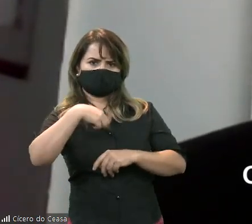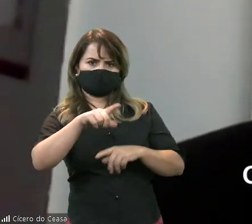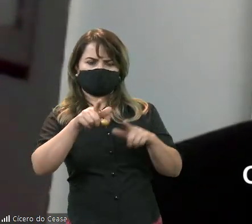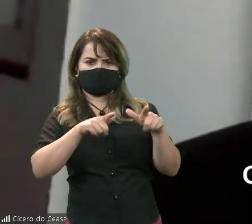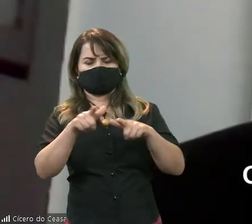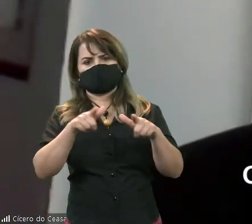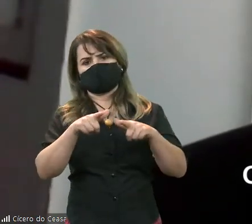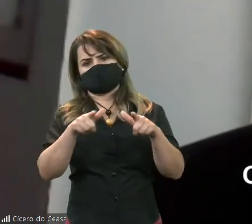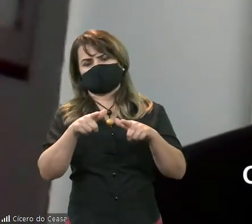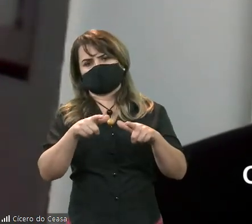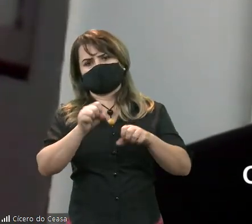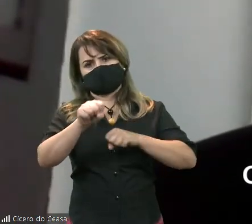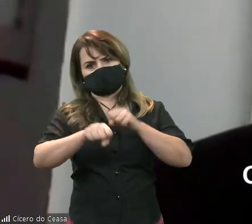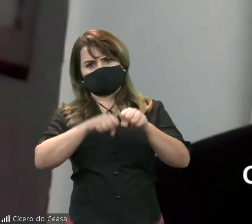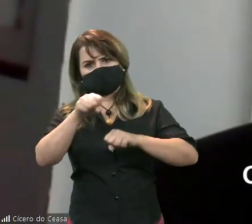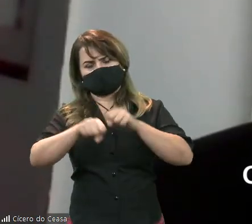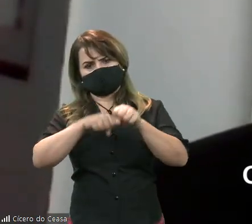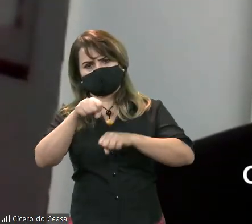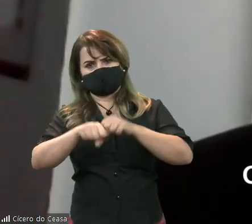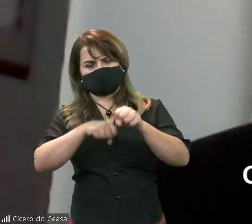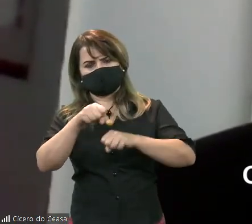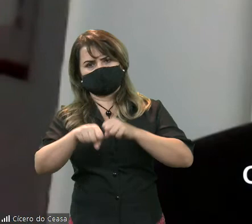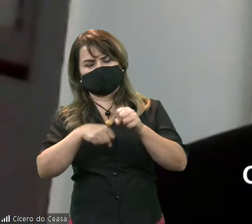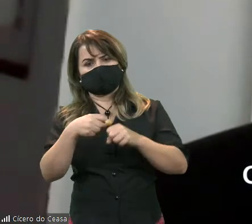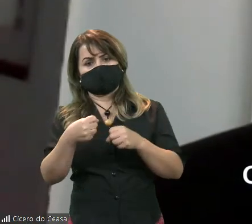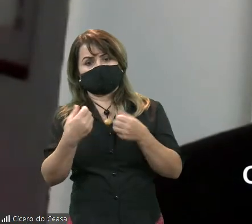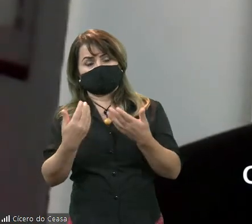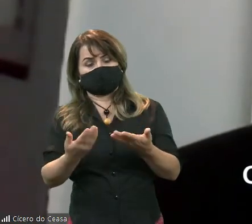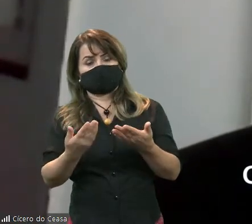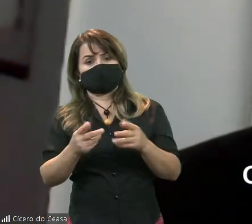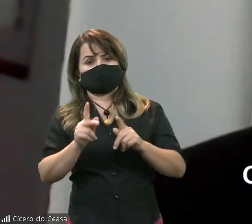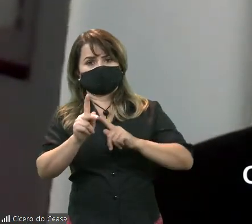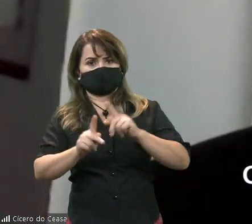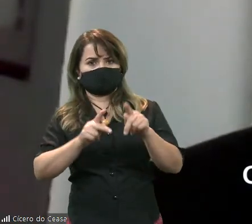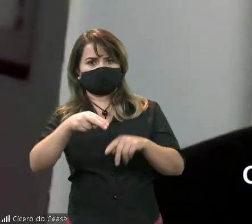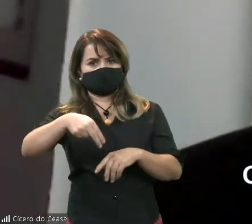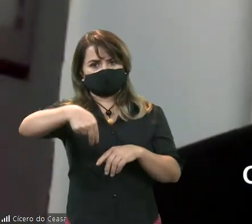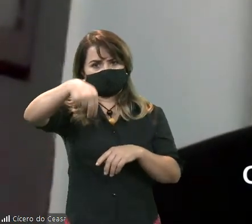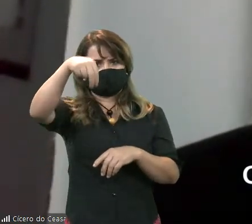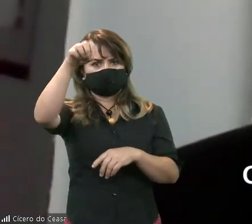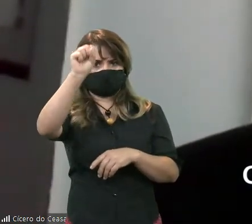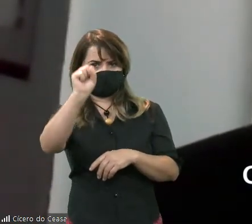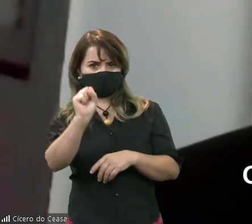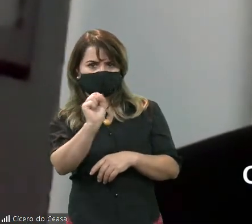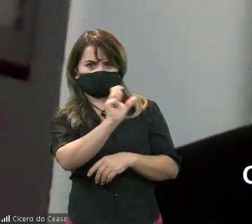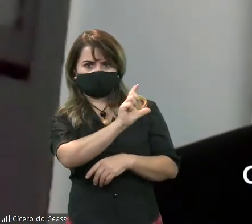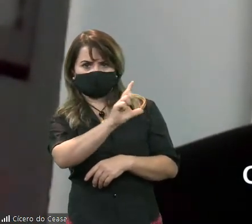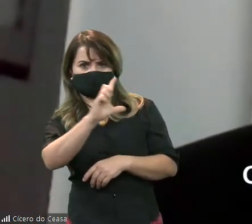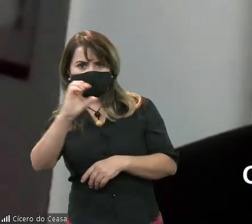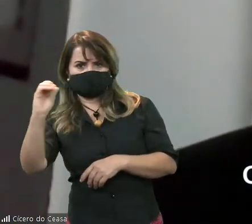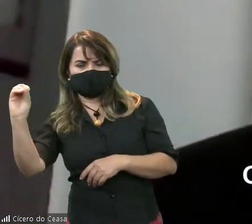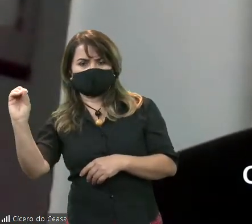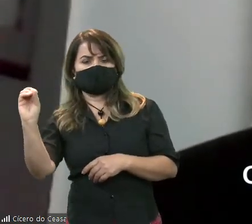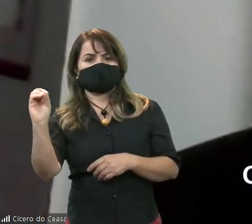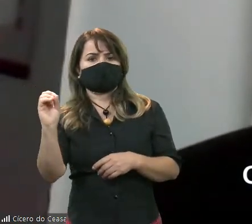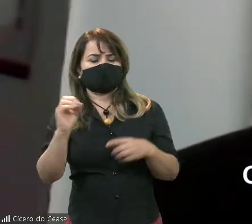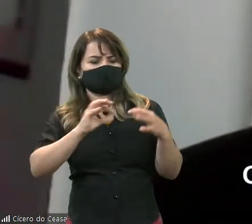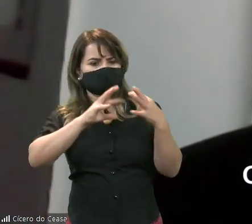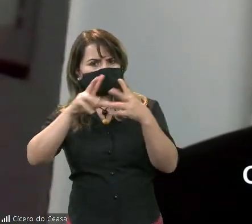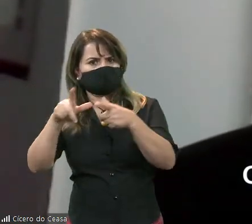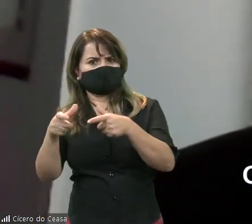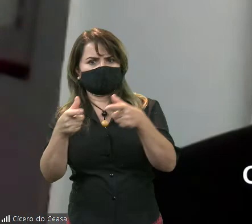mais pobre, aquele das regiões norte e sul da cidade, leste e oeste, que teria aí